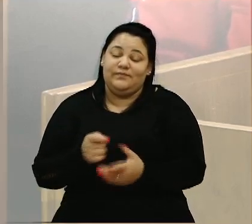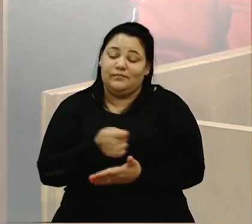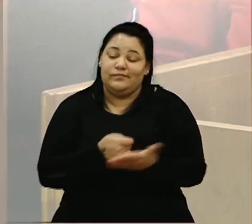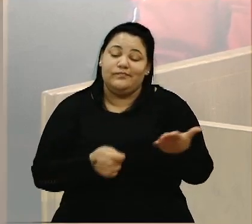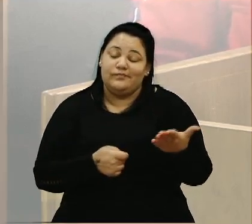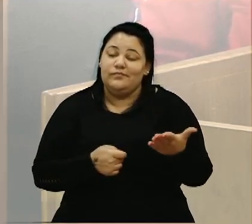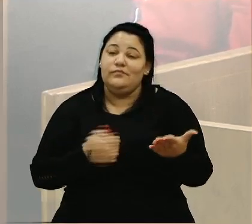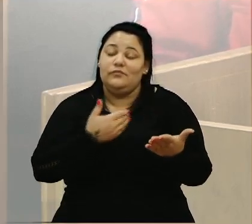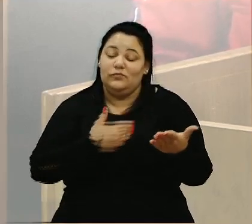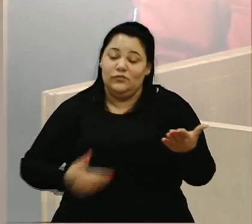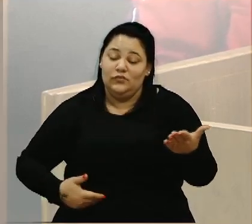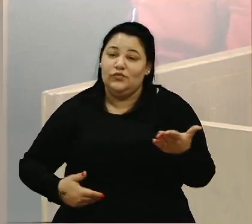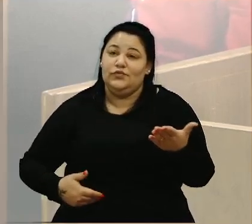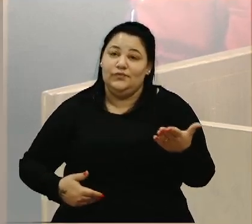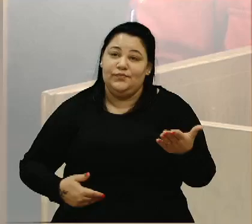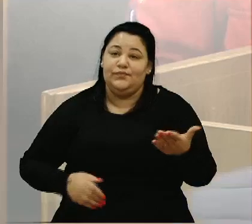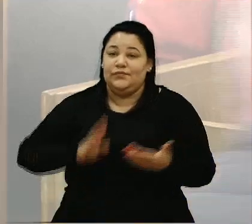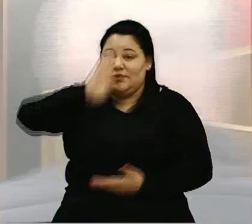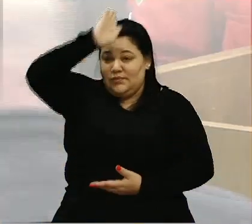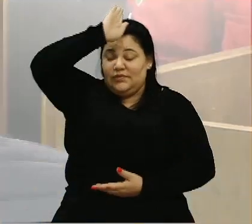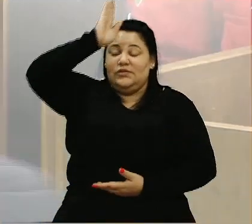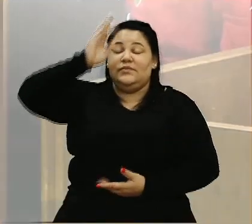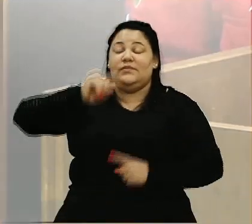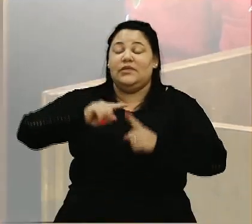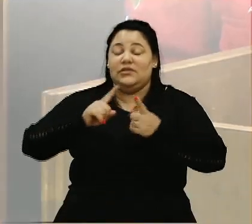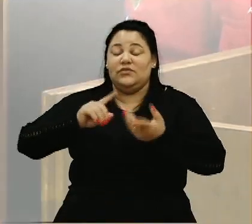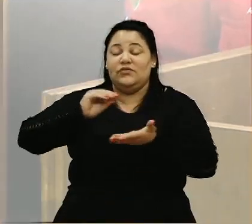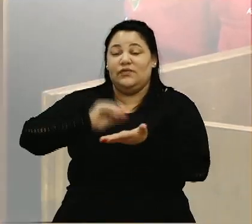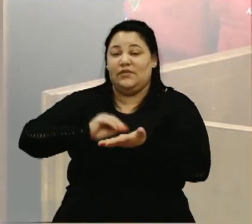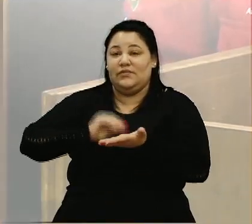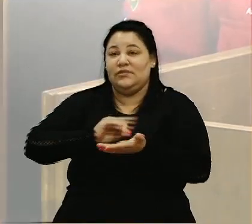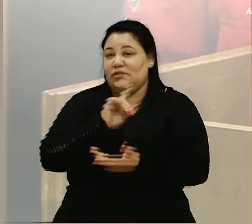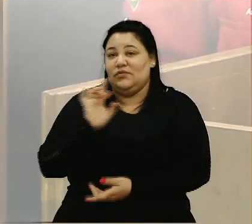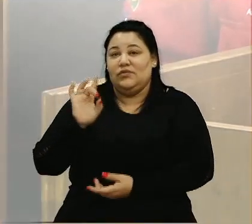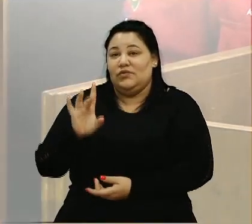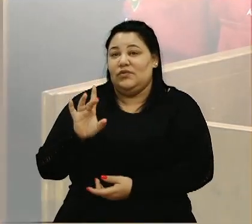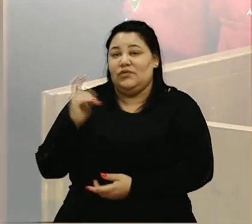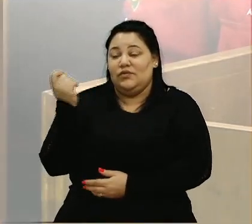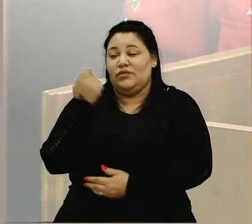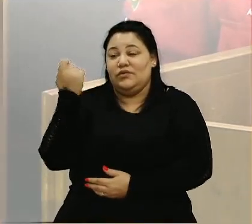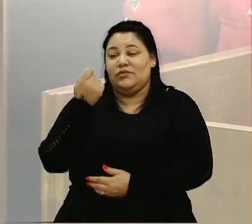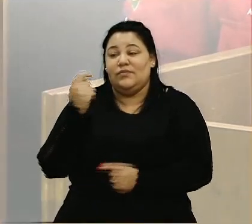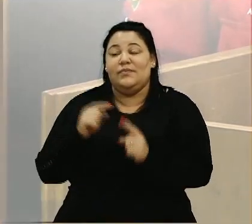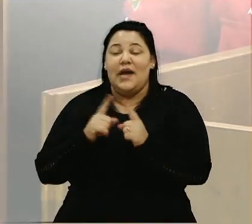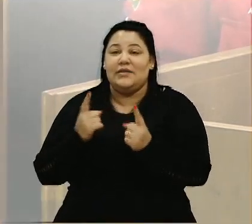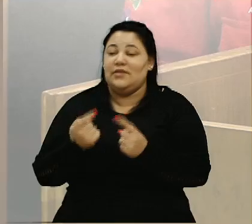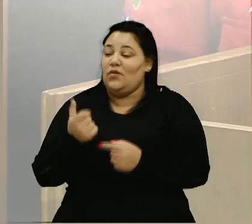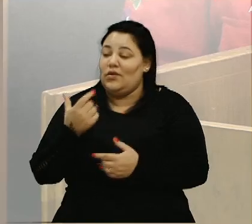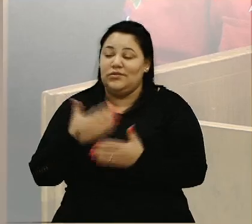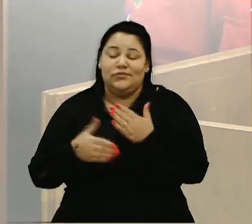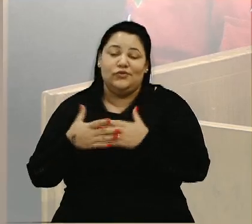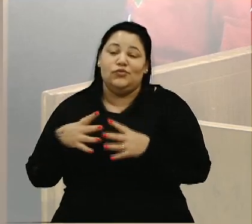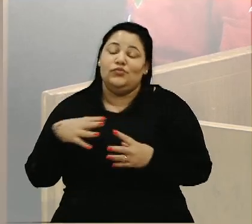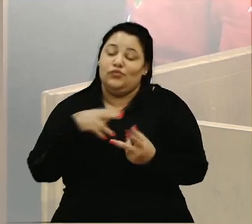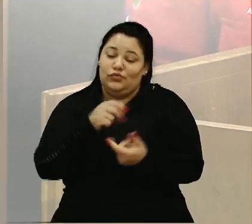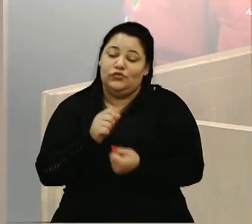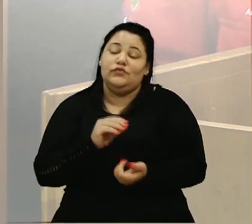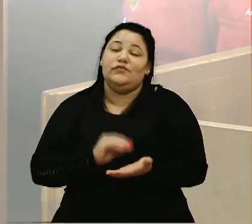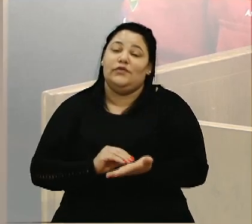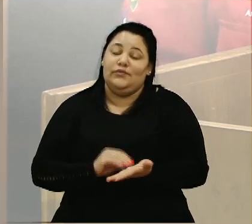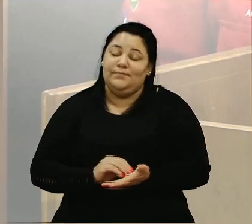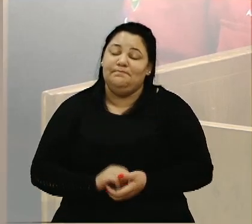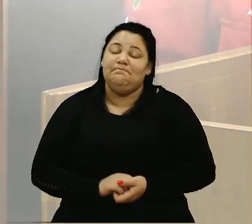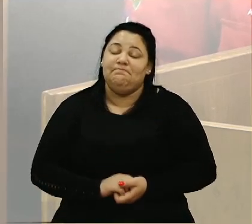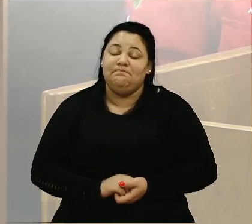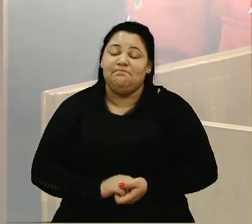para bombeiros, mas hoje falta não só no estado do Rio Grande do Sul, mas falta praticamente quase que no mundo. E aí, contando sobre